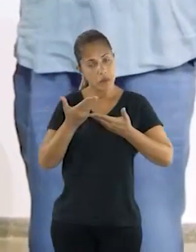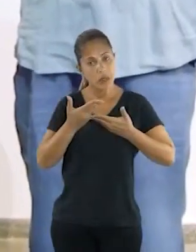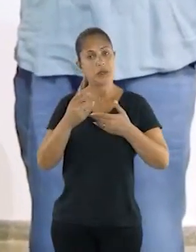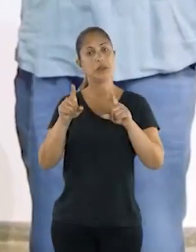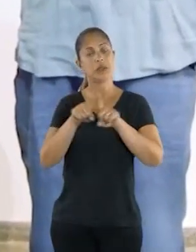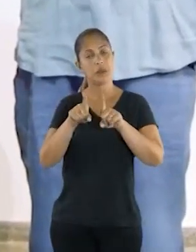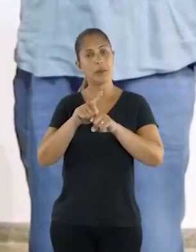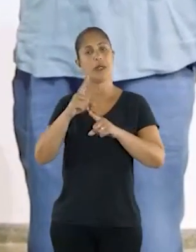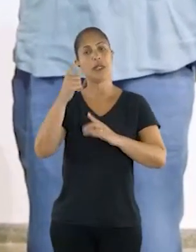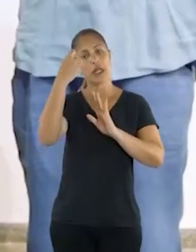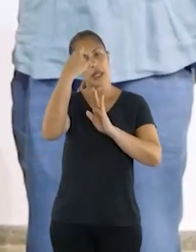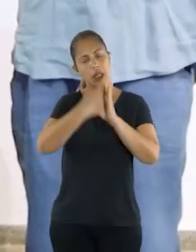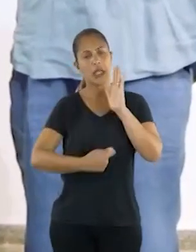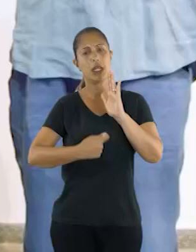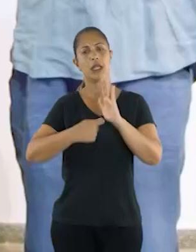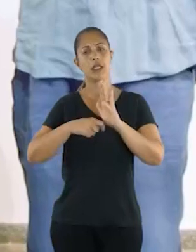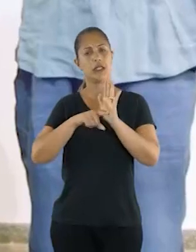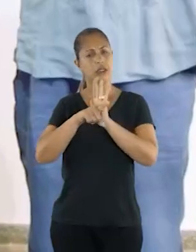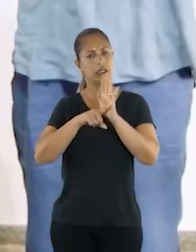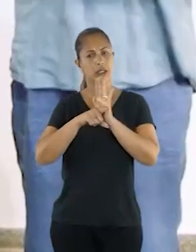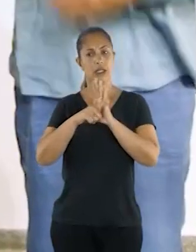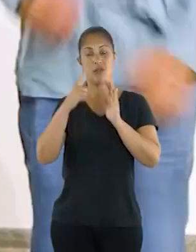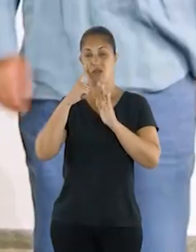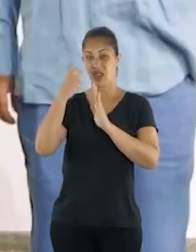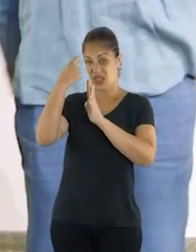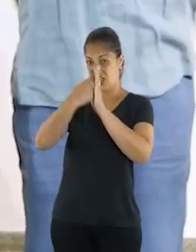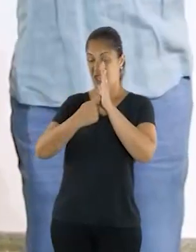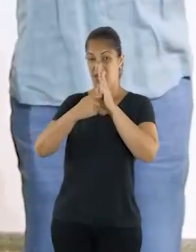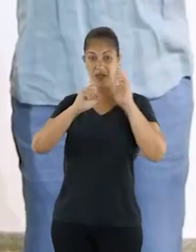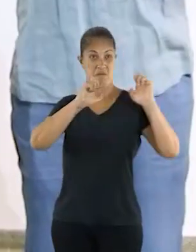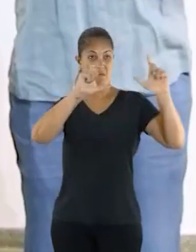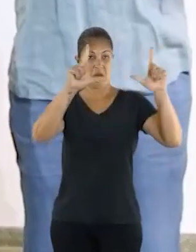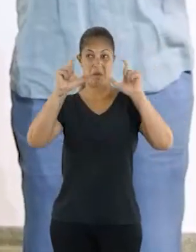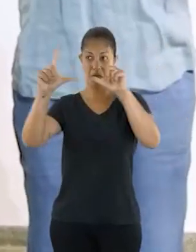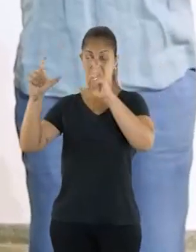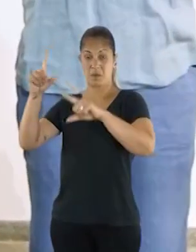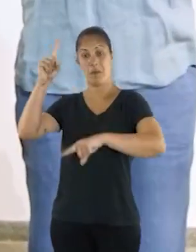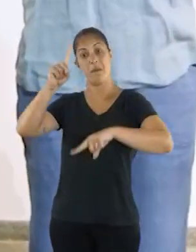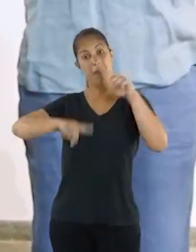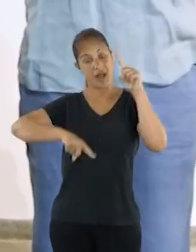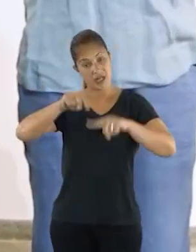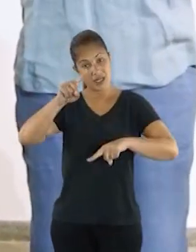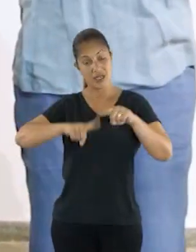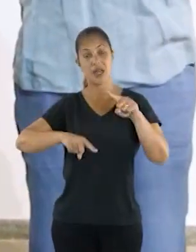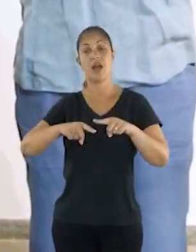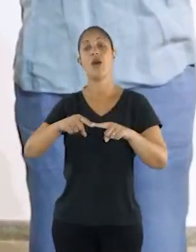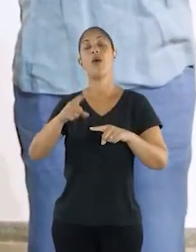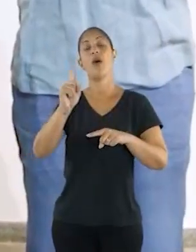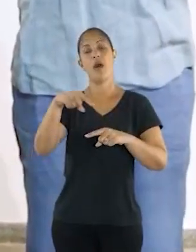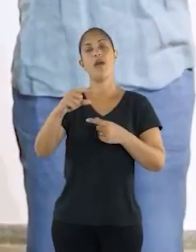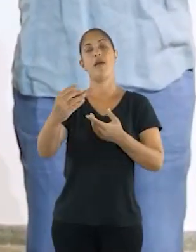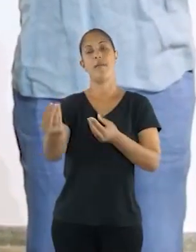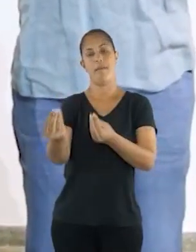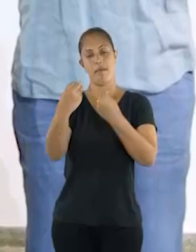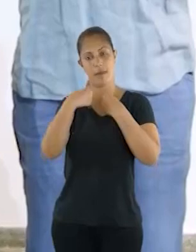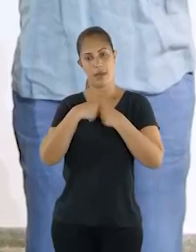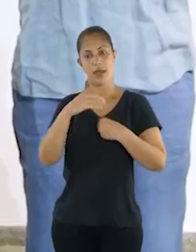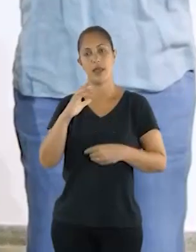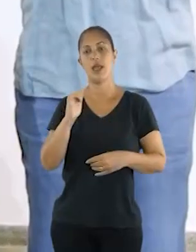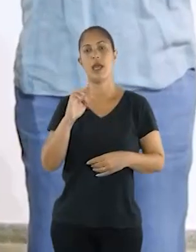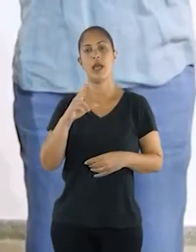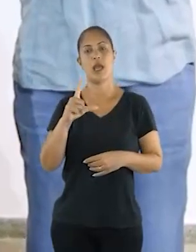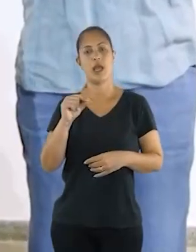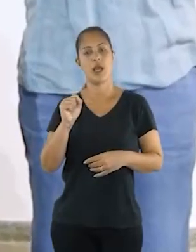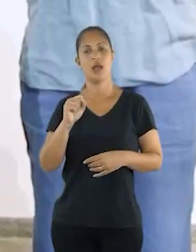os textos que vocês vão ver na parede foram escritos a partir de material que Carlos Newton me indicou, mas ele depois